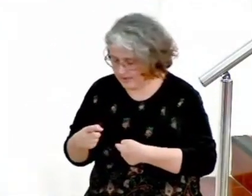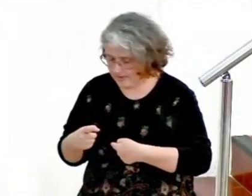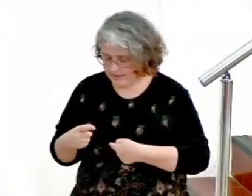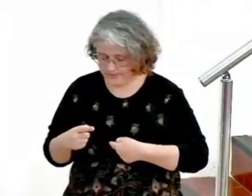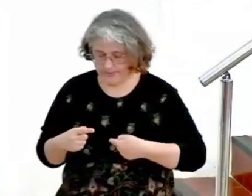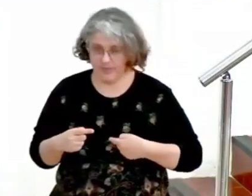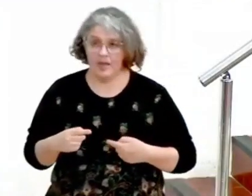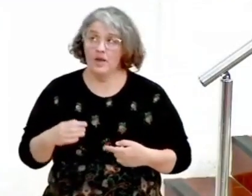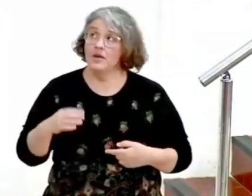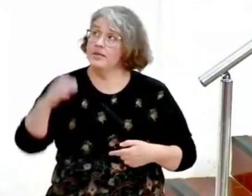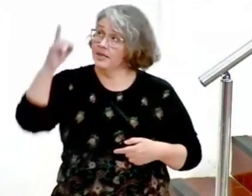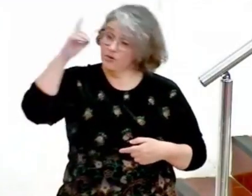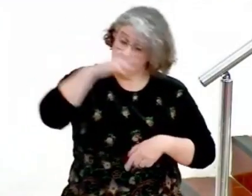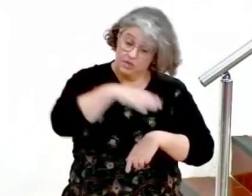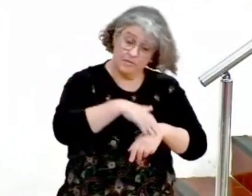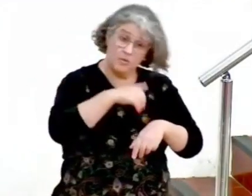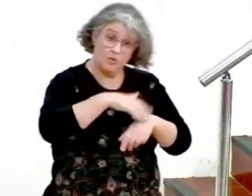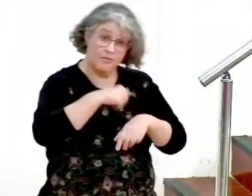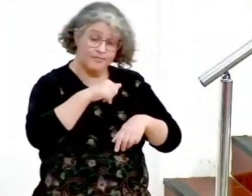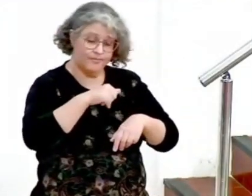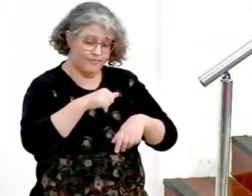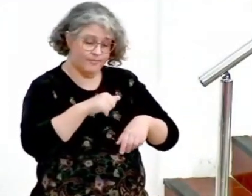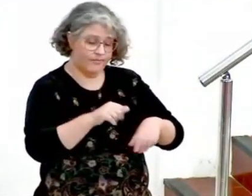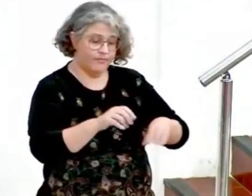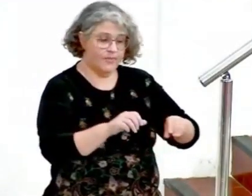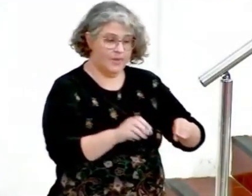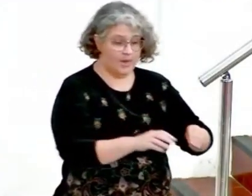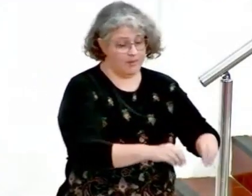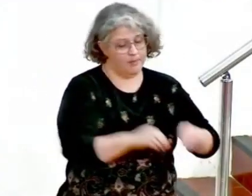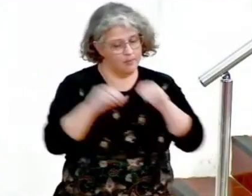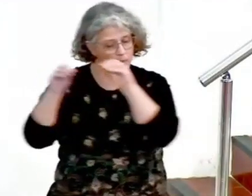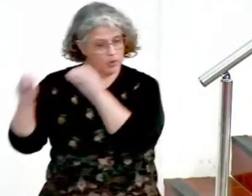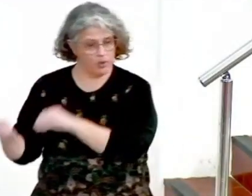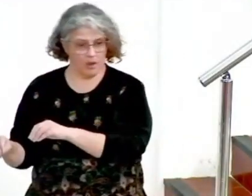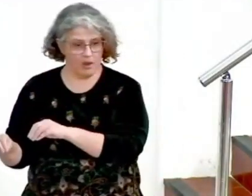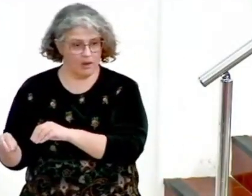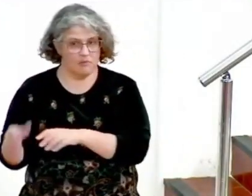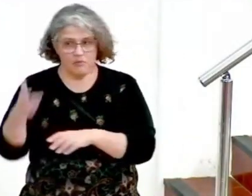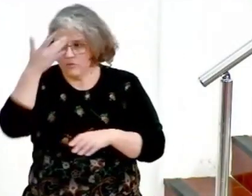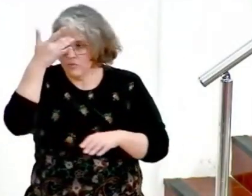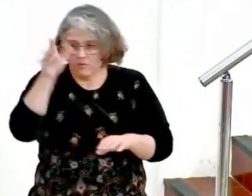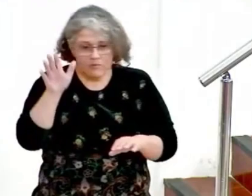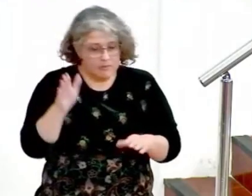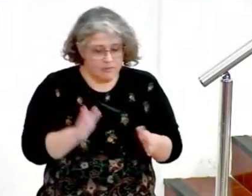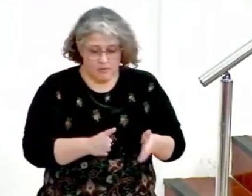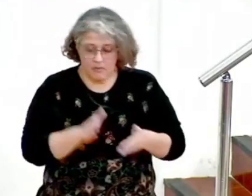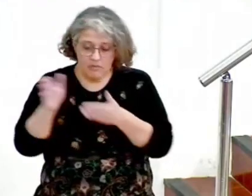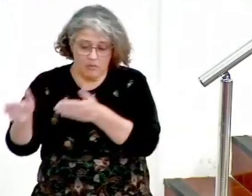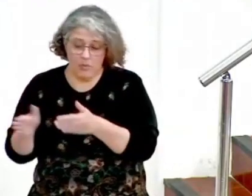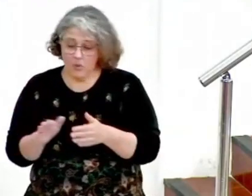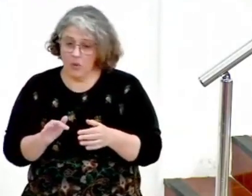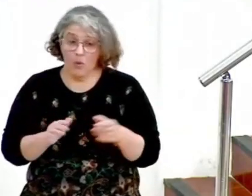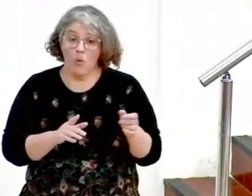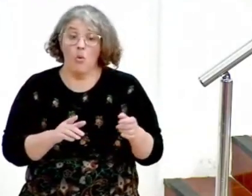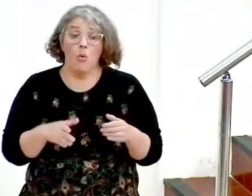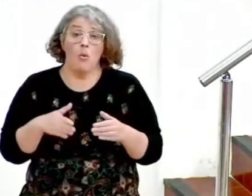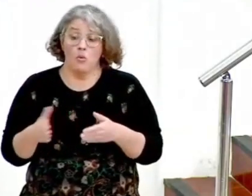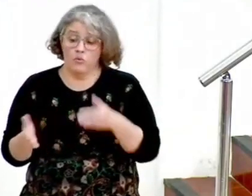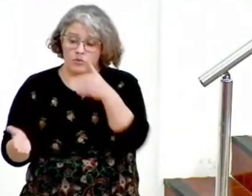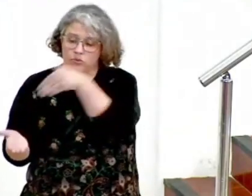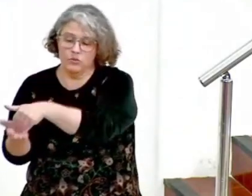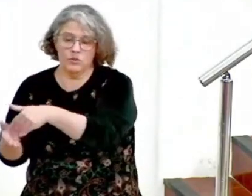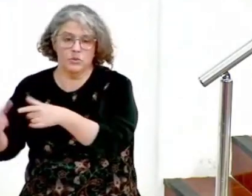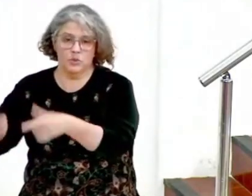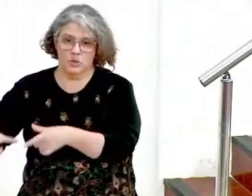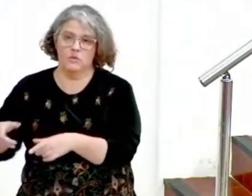para ir a um lugar, sem saber que lugar é esse, mas em fé, caminha